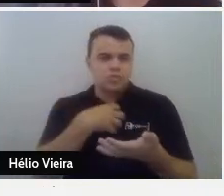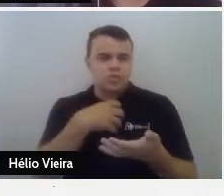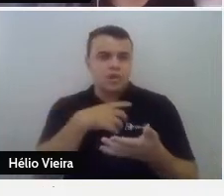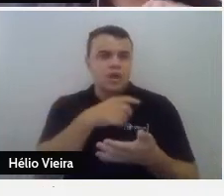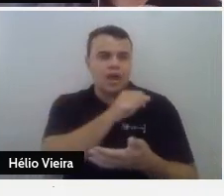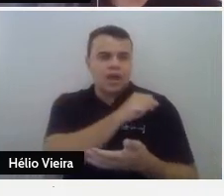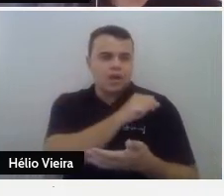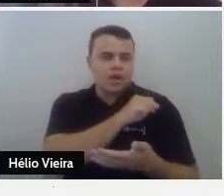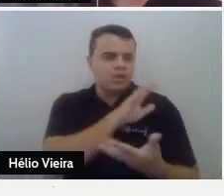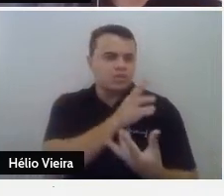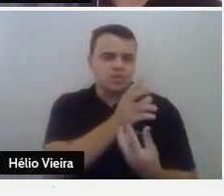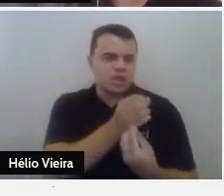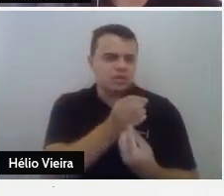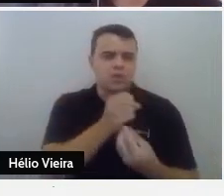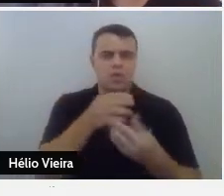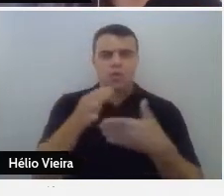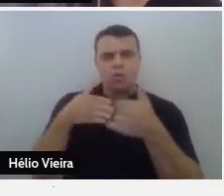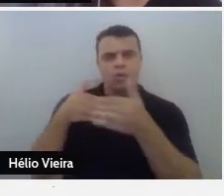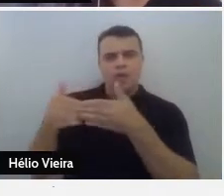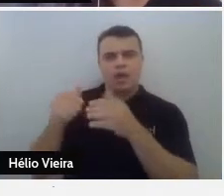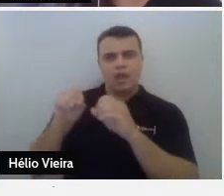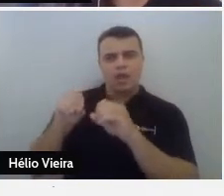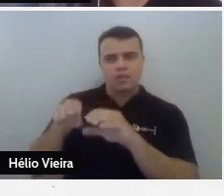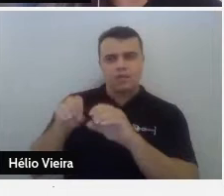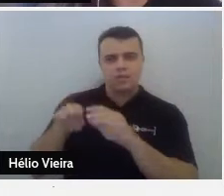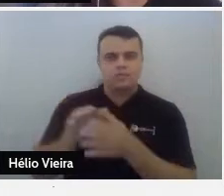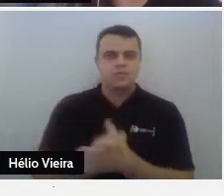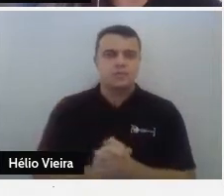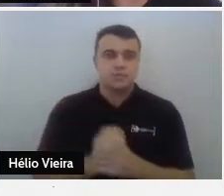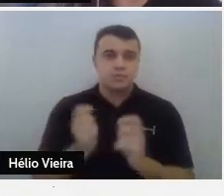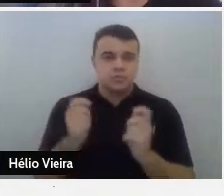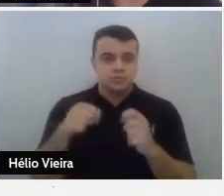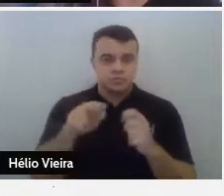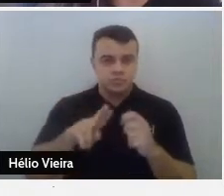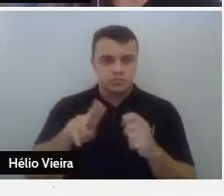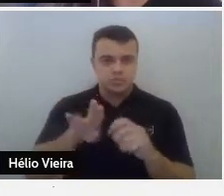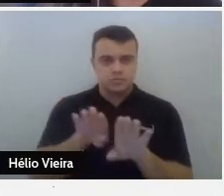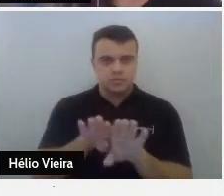mas qualquer aula pode ser utilizado.